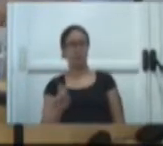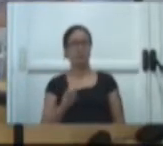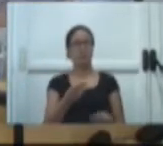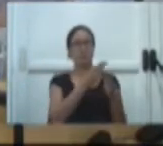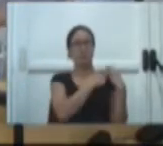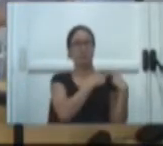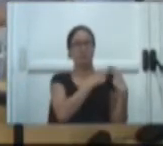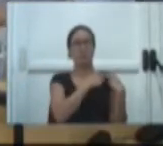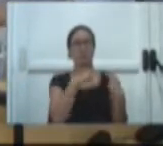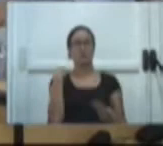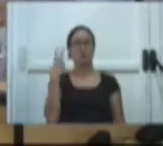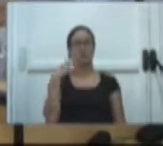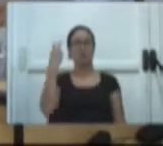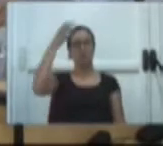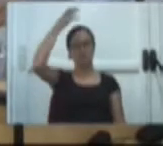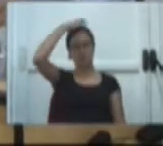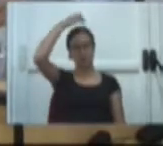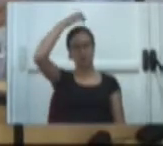Freitas e Darcy Reis.